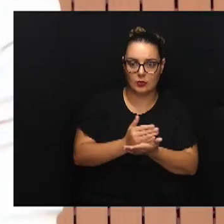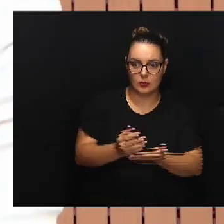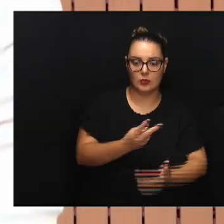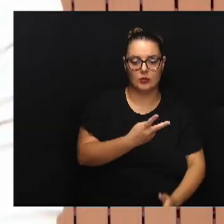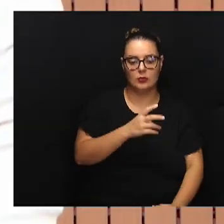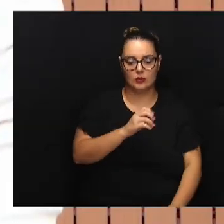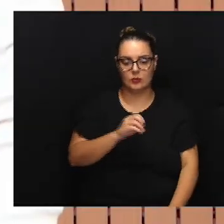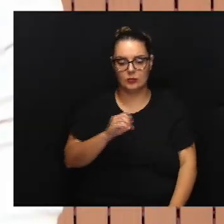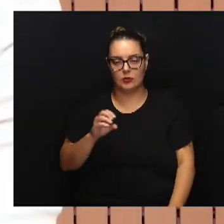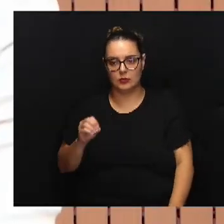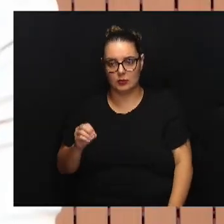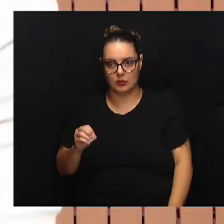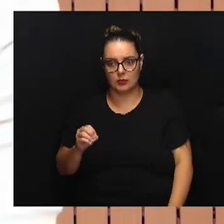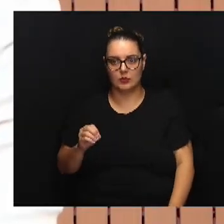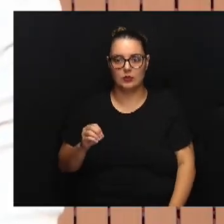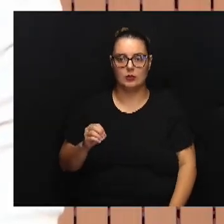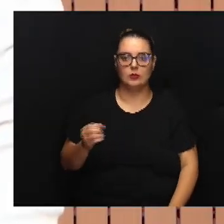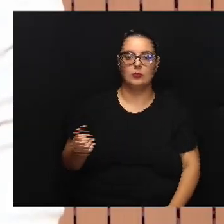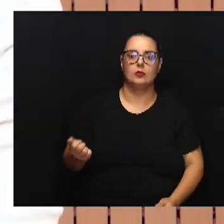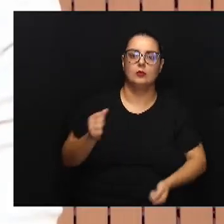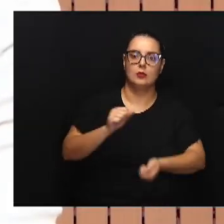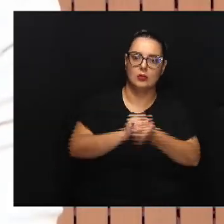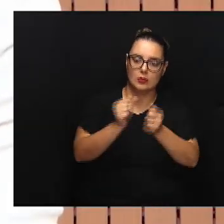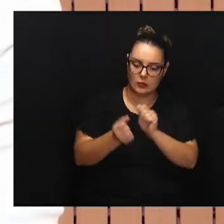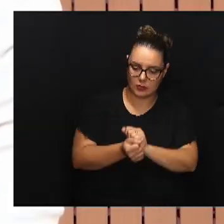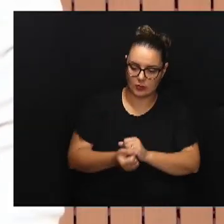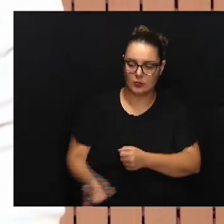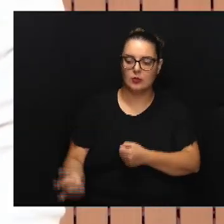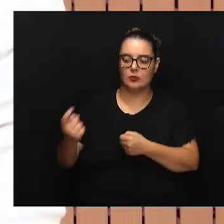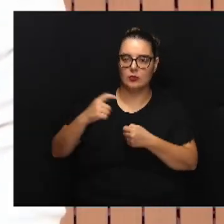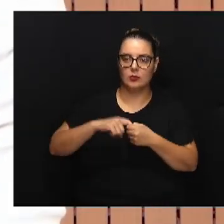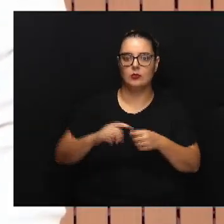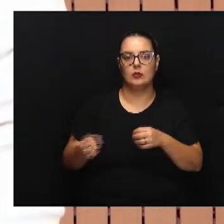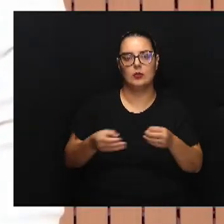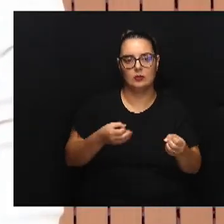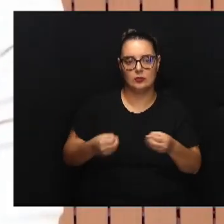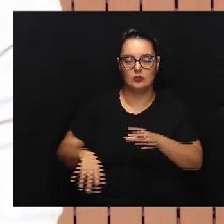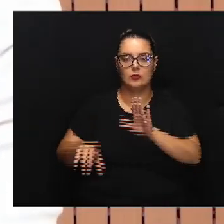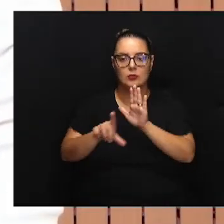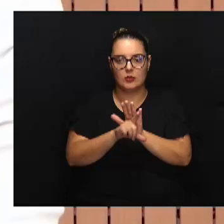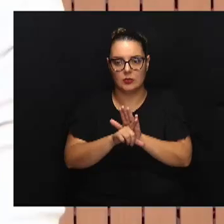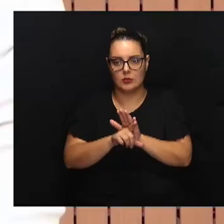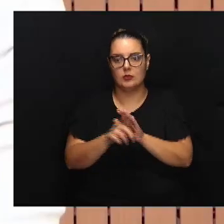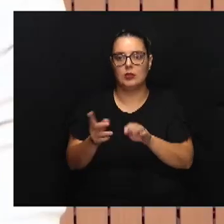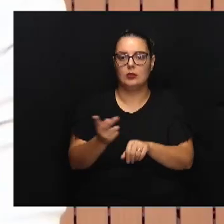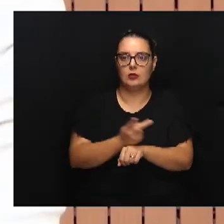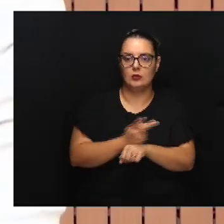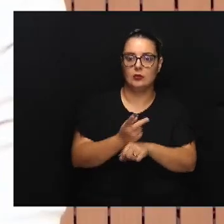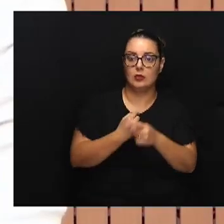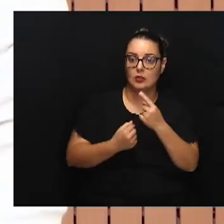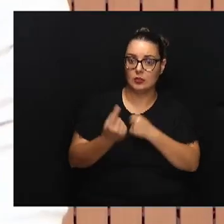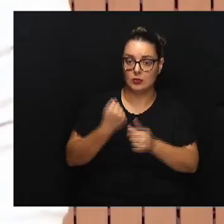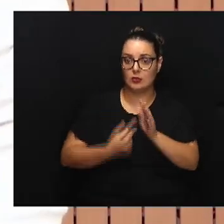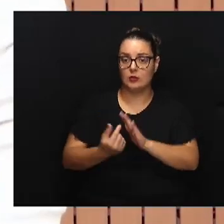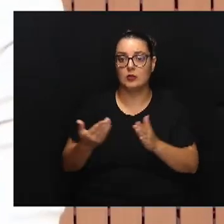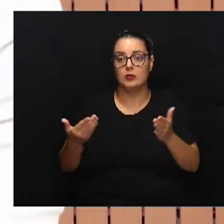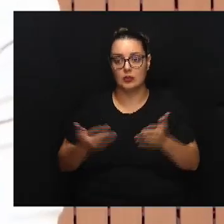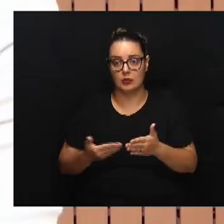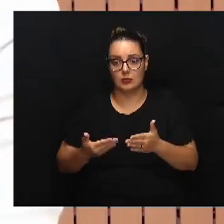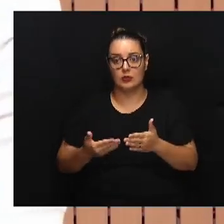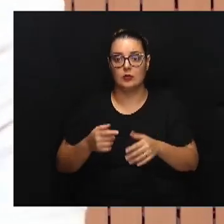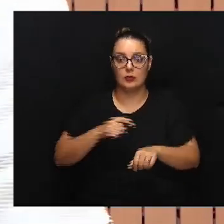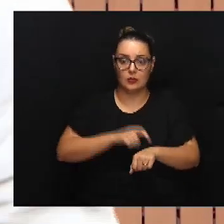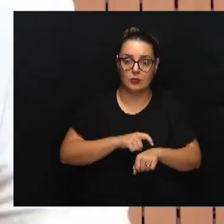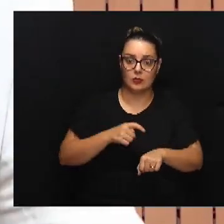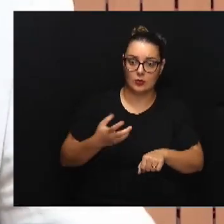2000, recolocamos o programa, atualizamos a legislação, fomos atrás do orçamento e agora estamos na fase